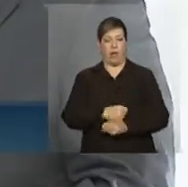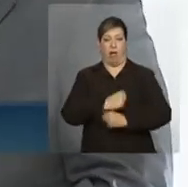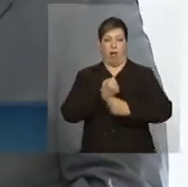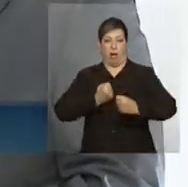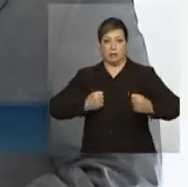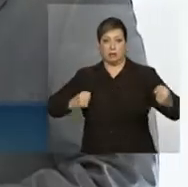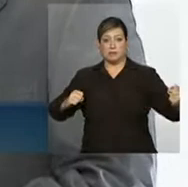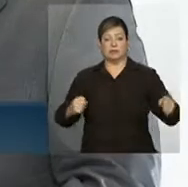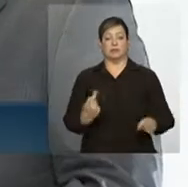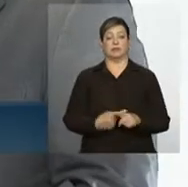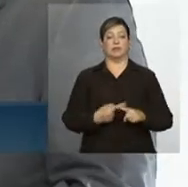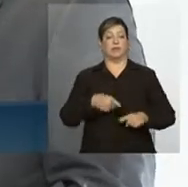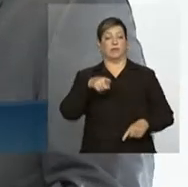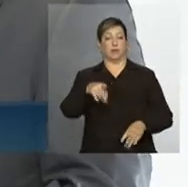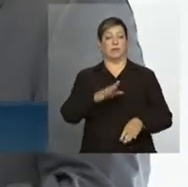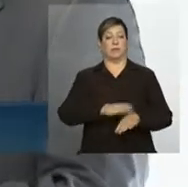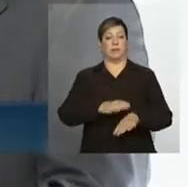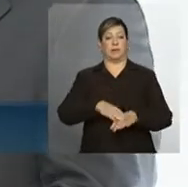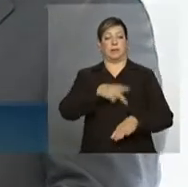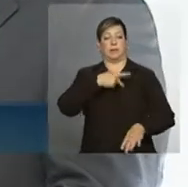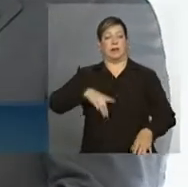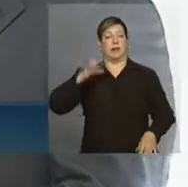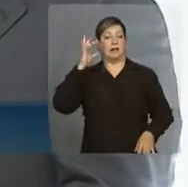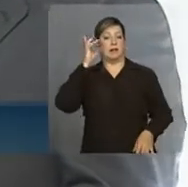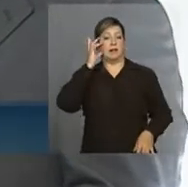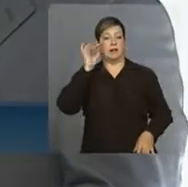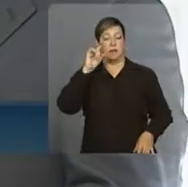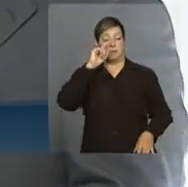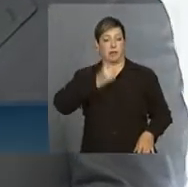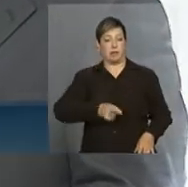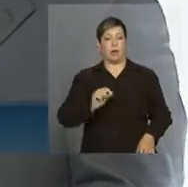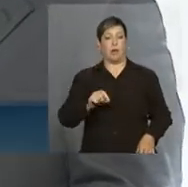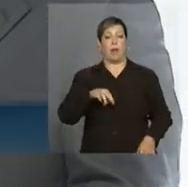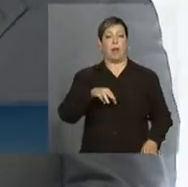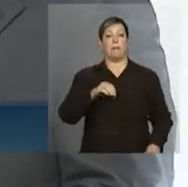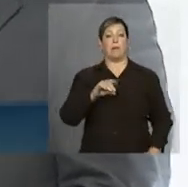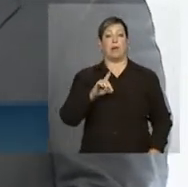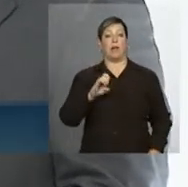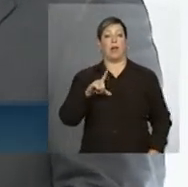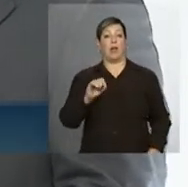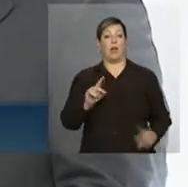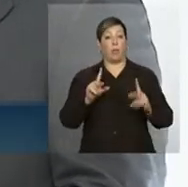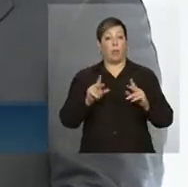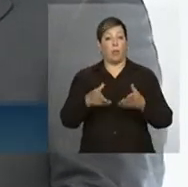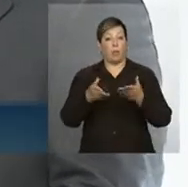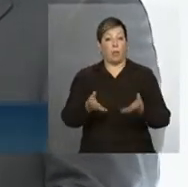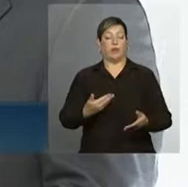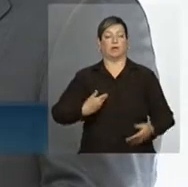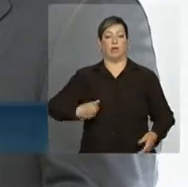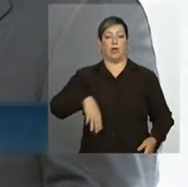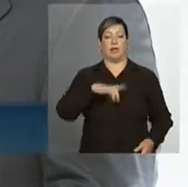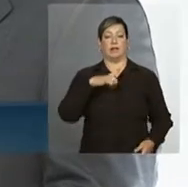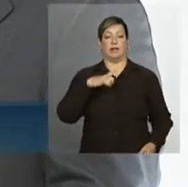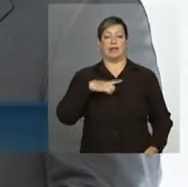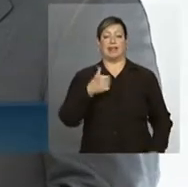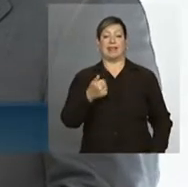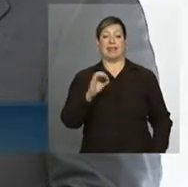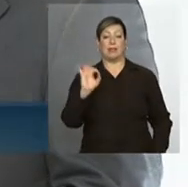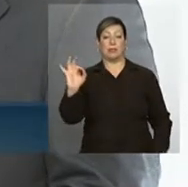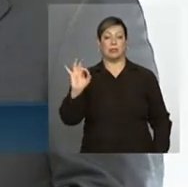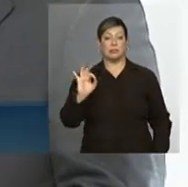que Vossa Excelência determinou e não abriu mão do modelo de nós termos